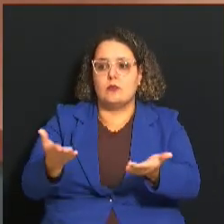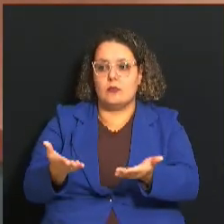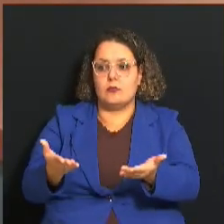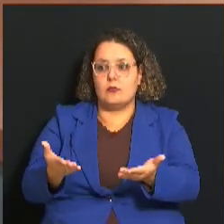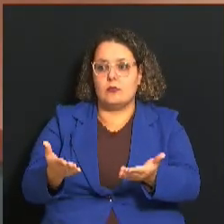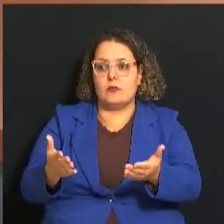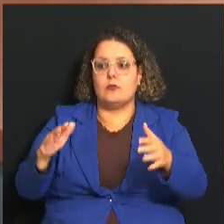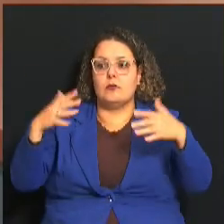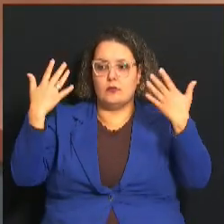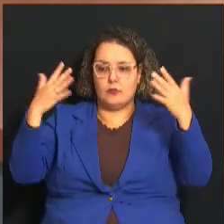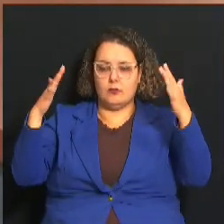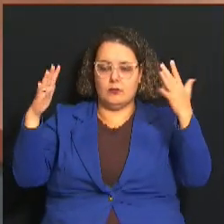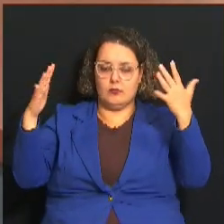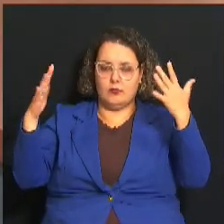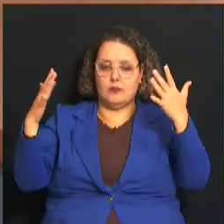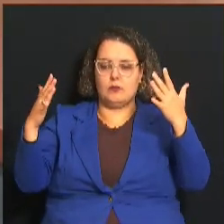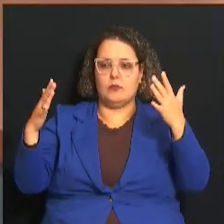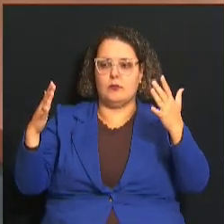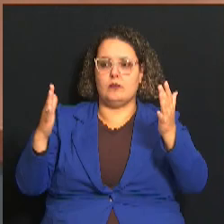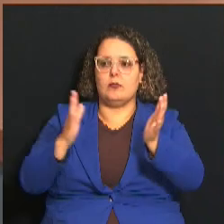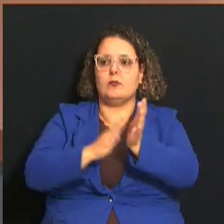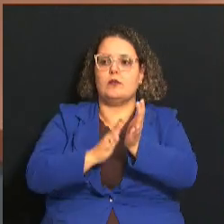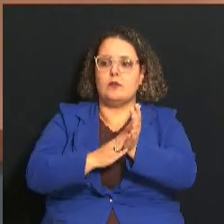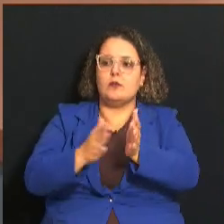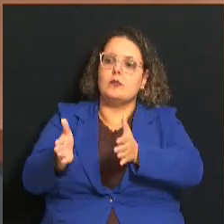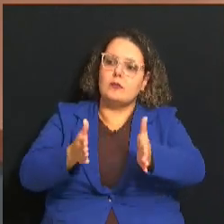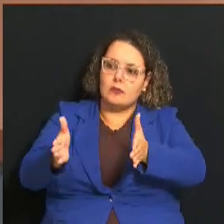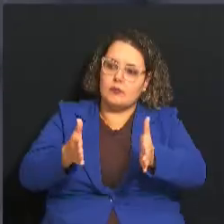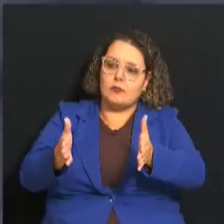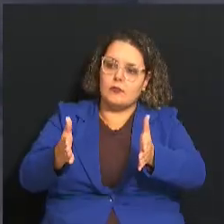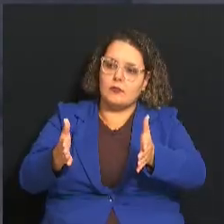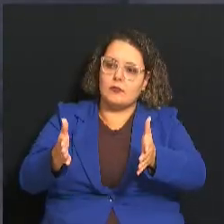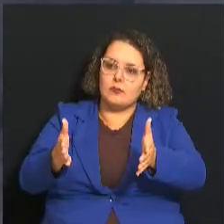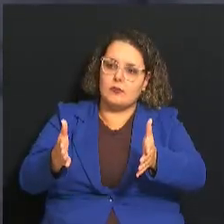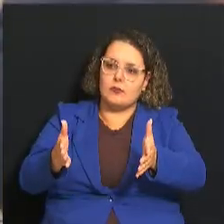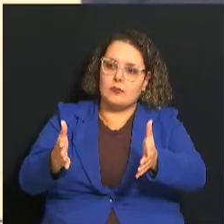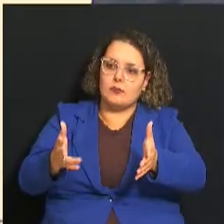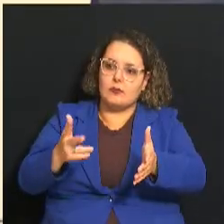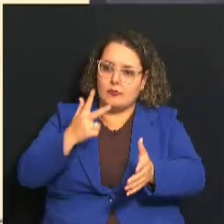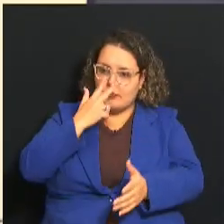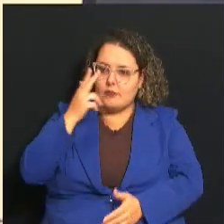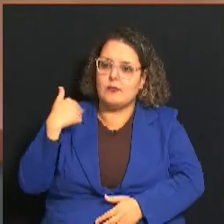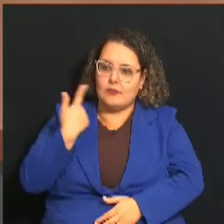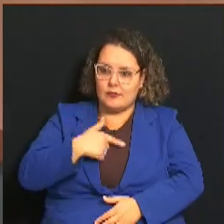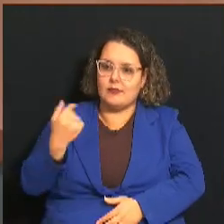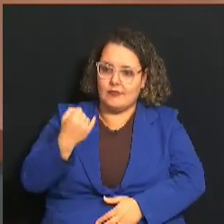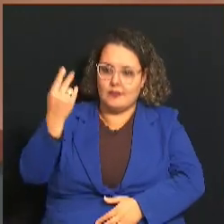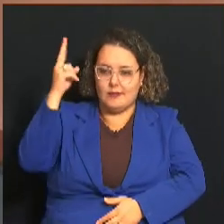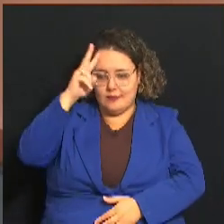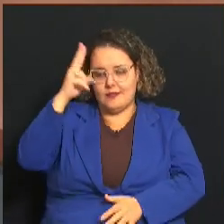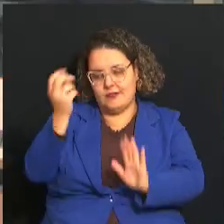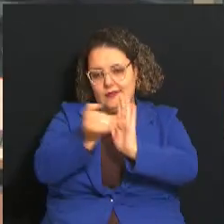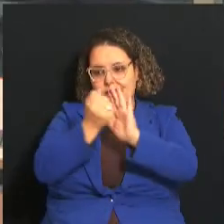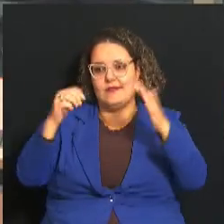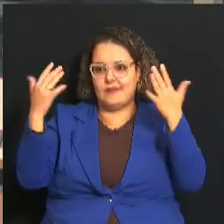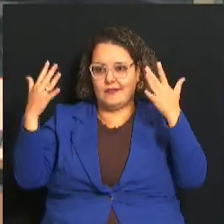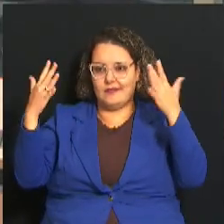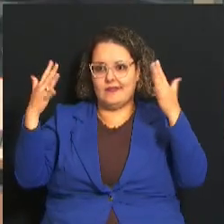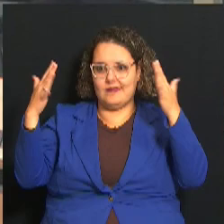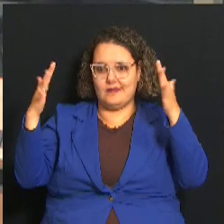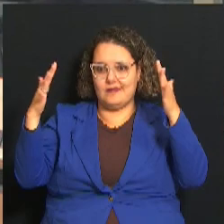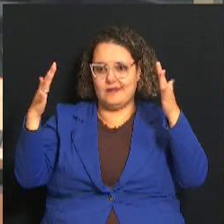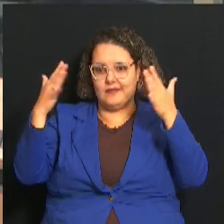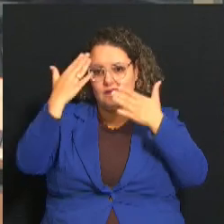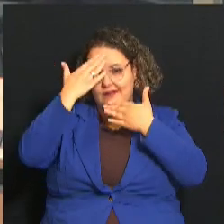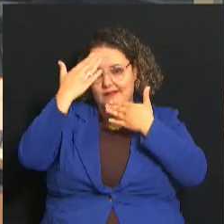de palmas, saudassem esse momento, que pode não parecer, mas para nós é histórico. Obrigado.